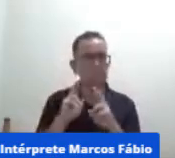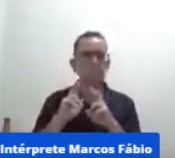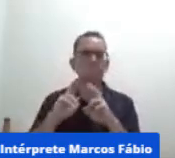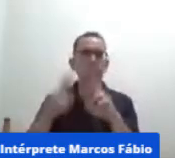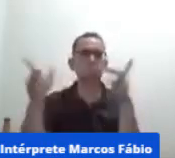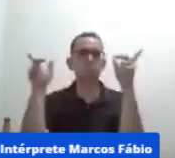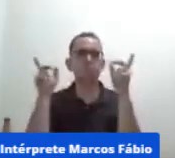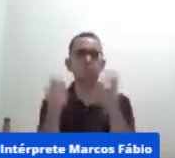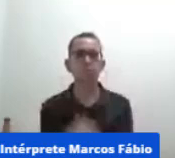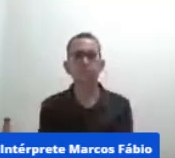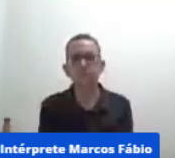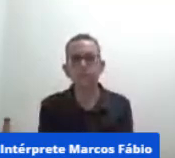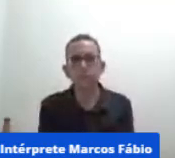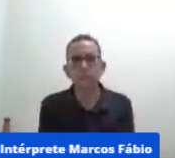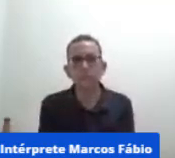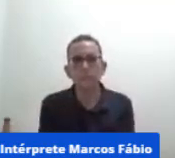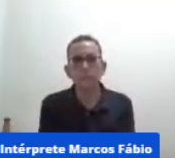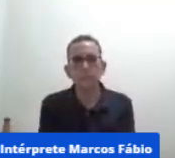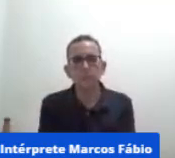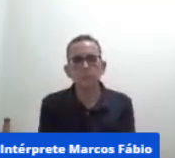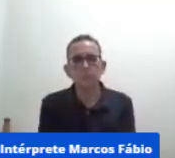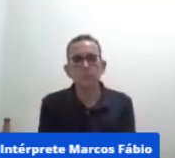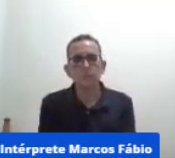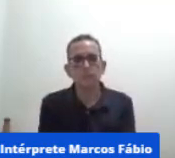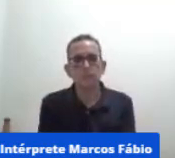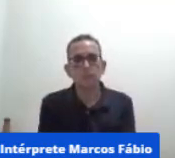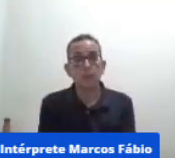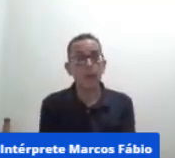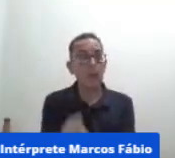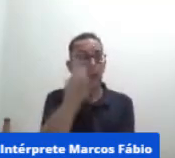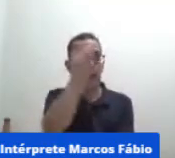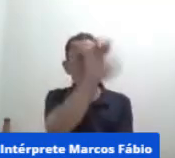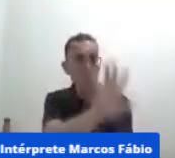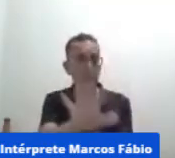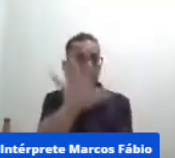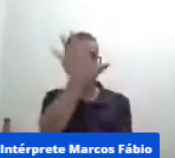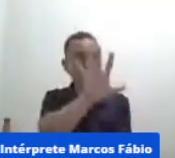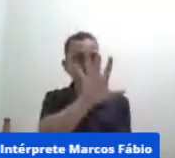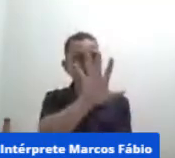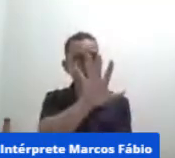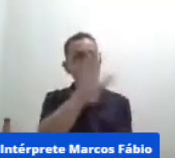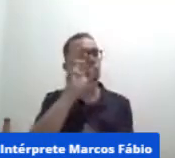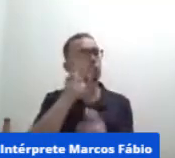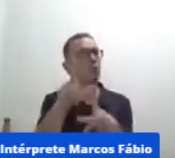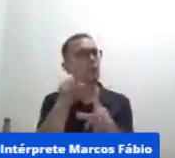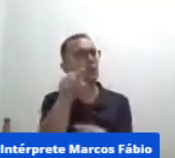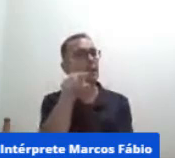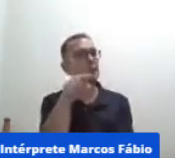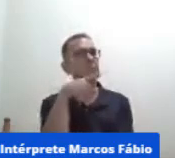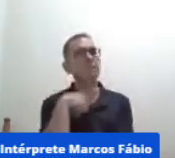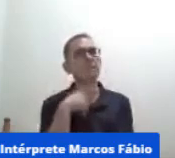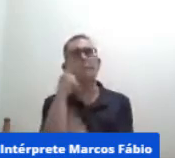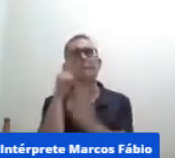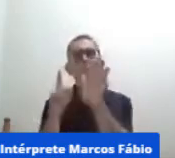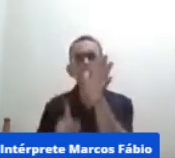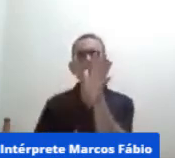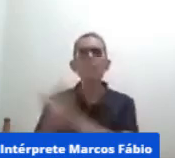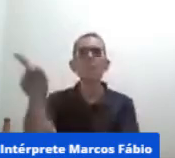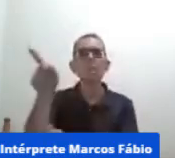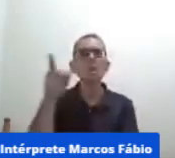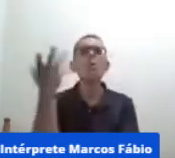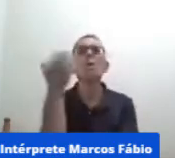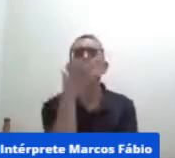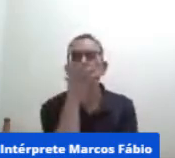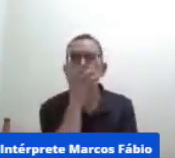Tá. A imagem estereotipada, né? Ali tá perguntando, não dá para